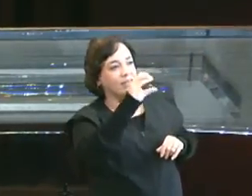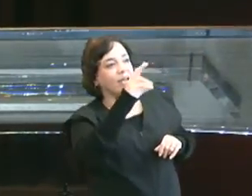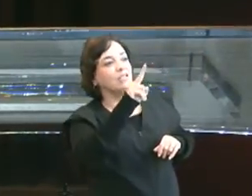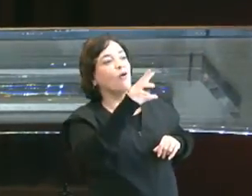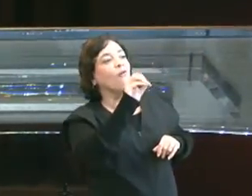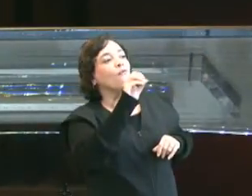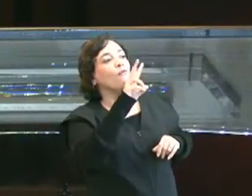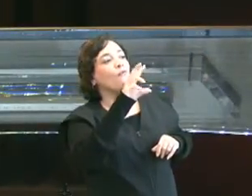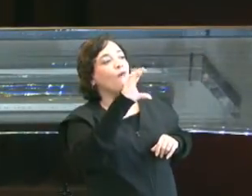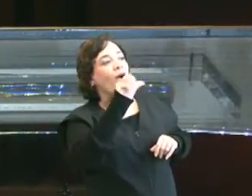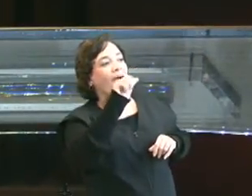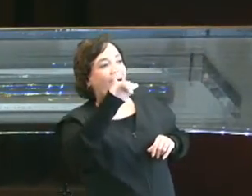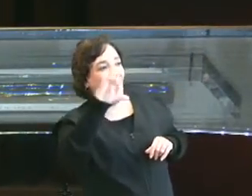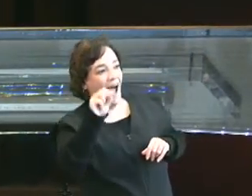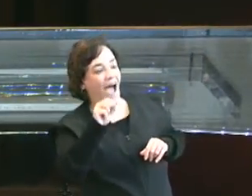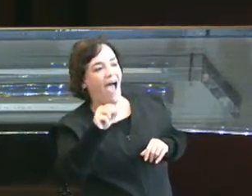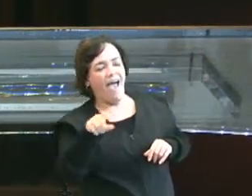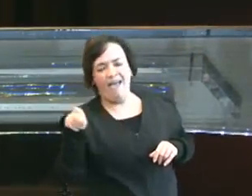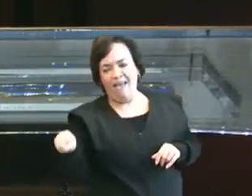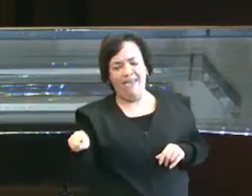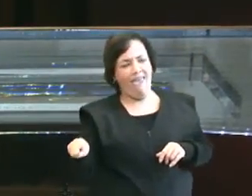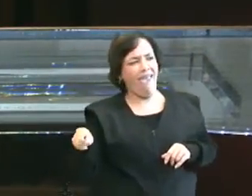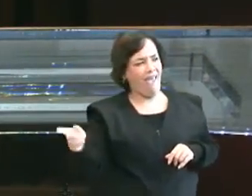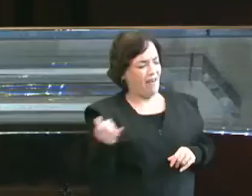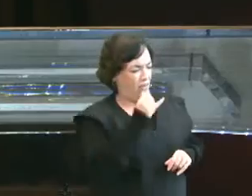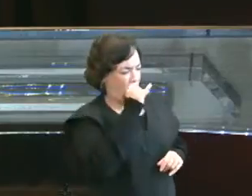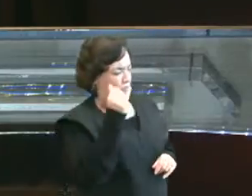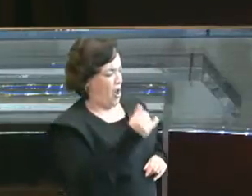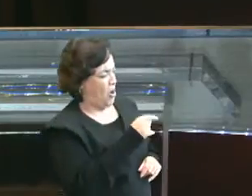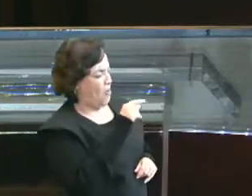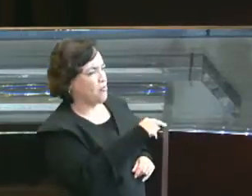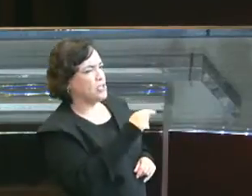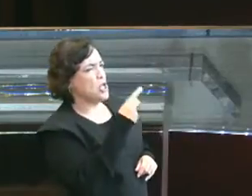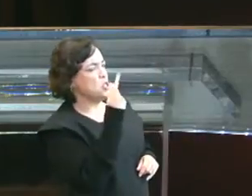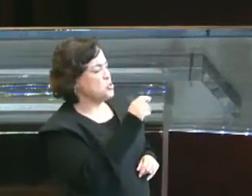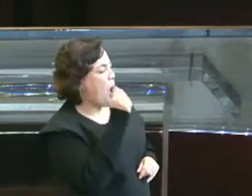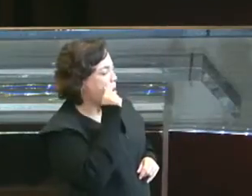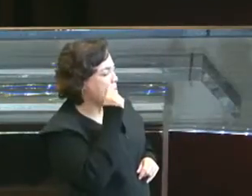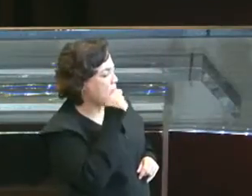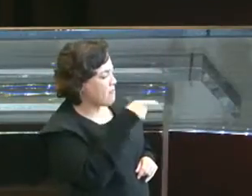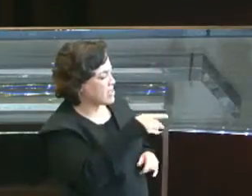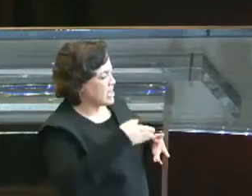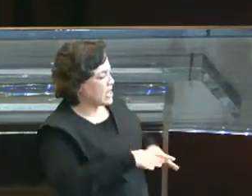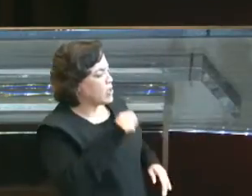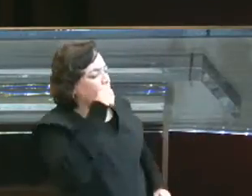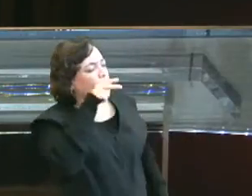Ele era um pouco mais velho do que eu, olhou para mim e disse: mas você foi vomitado?